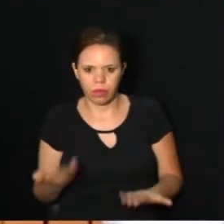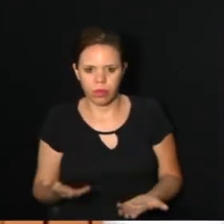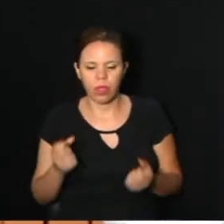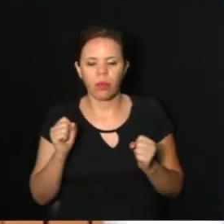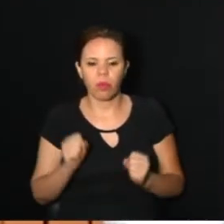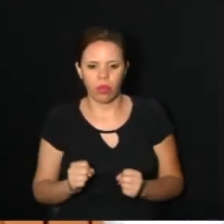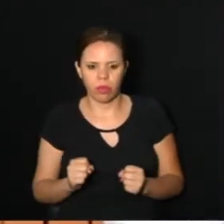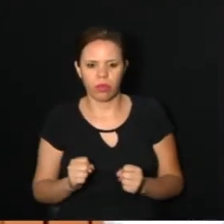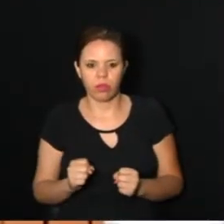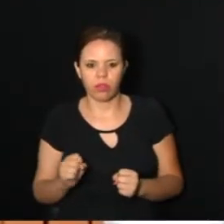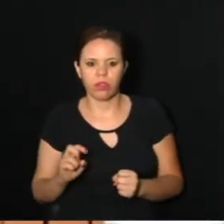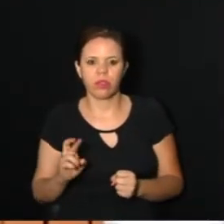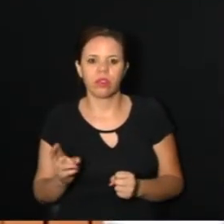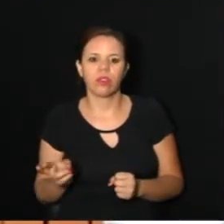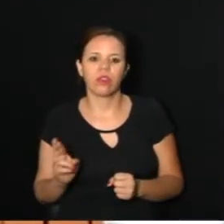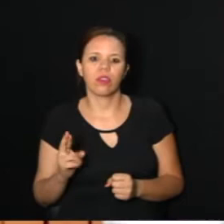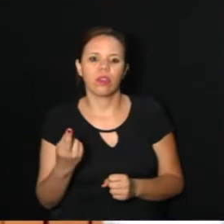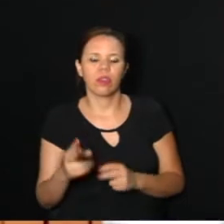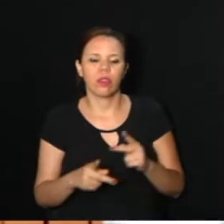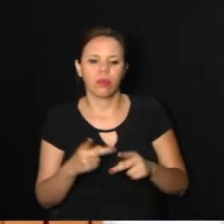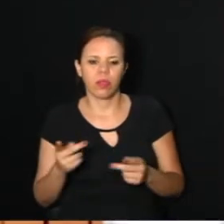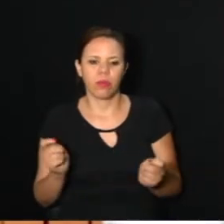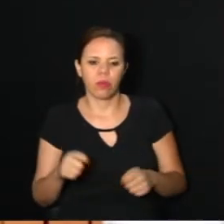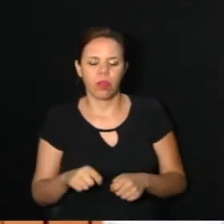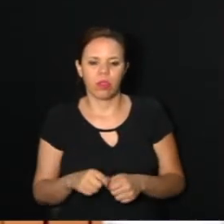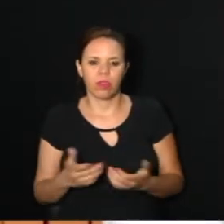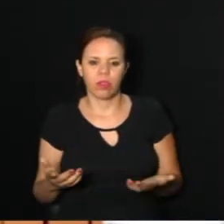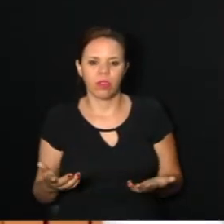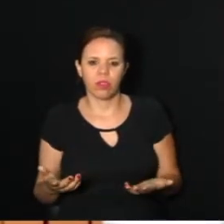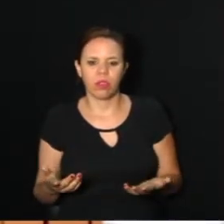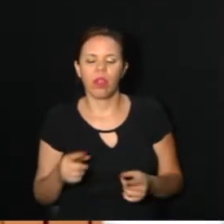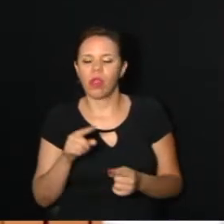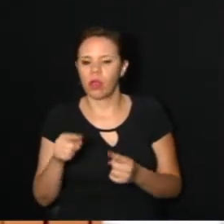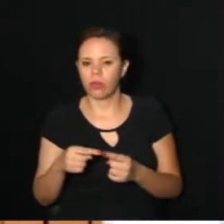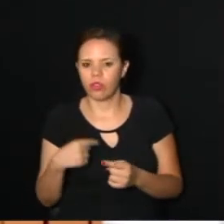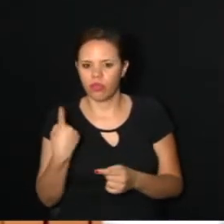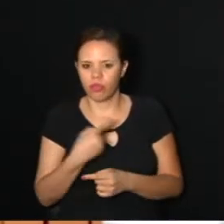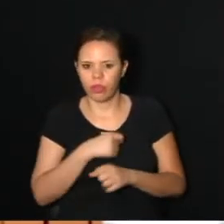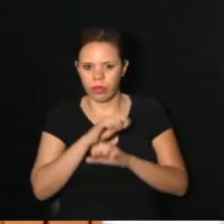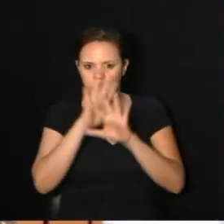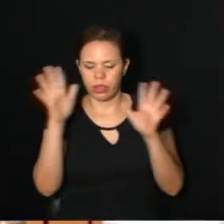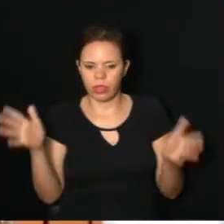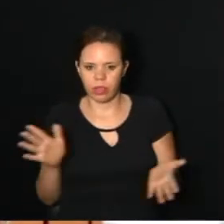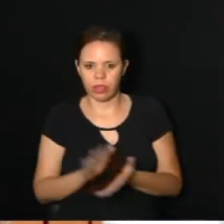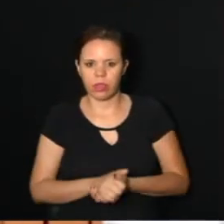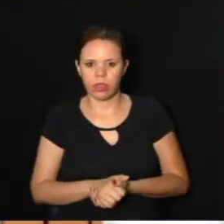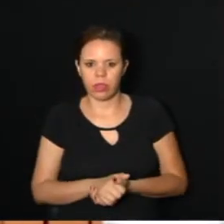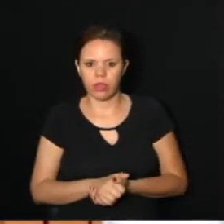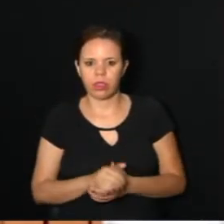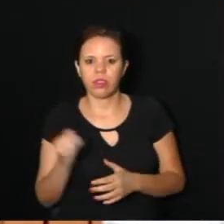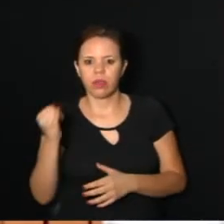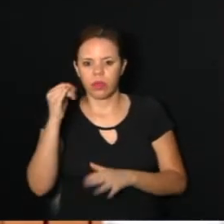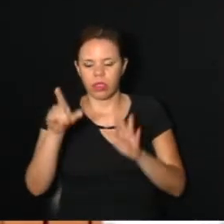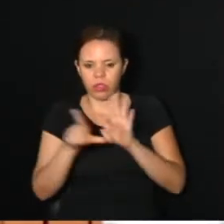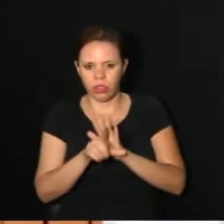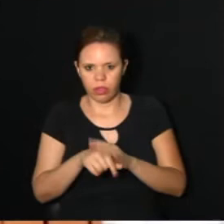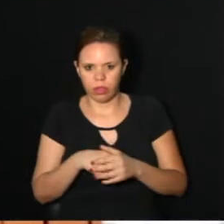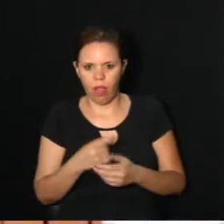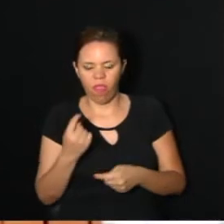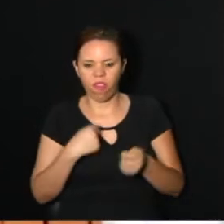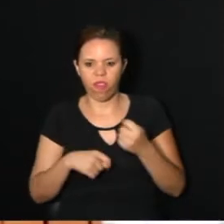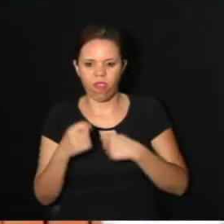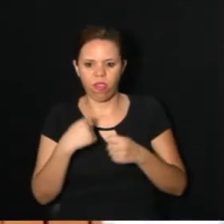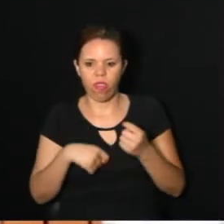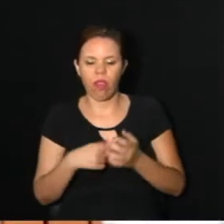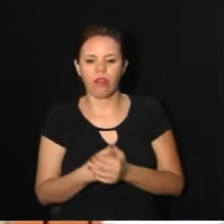possa retornar a pessoa, para que a gente possa, de alguma maneira, atingir o objetivo nosso, que é esclarecer essa importante lei da